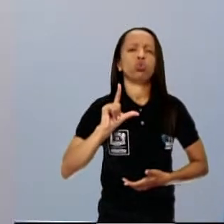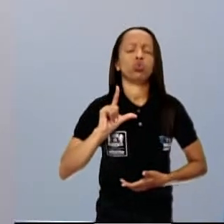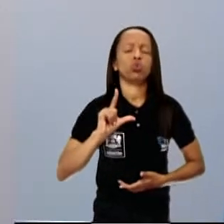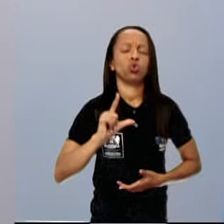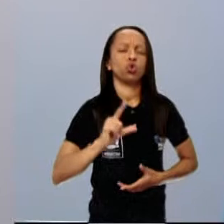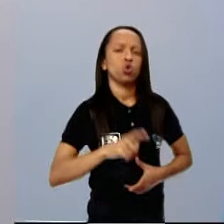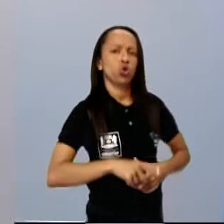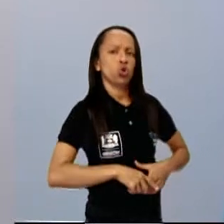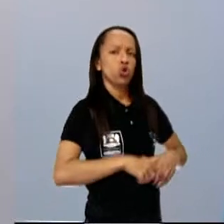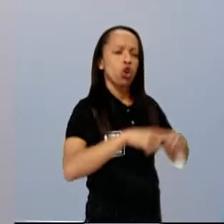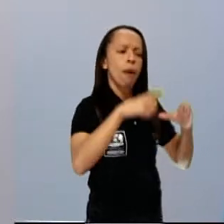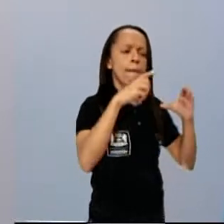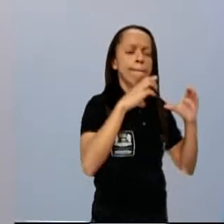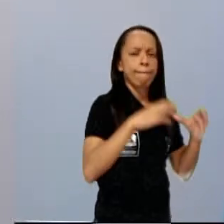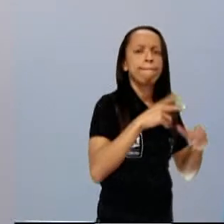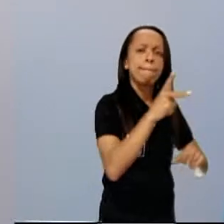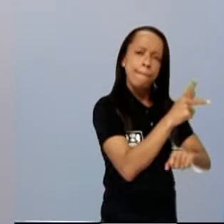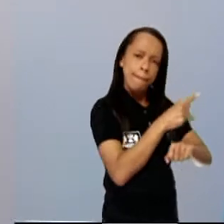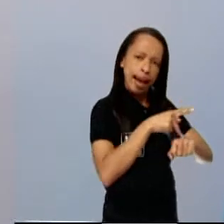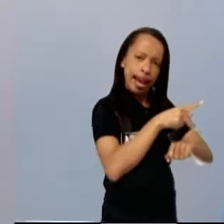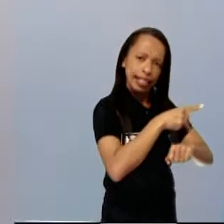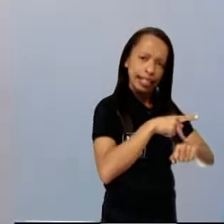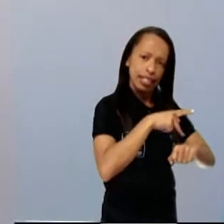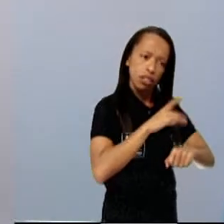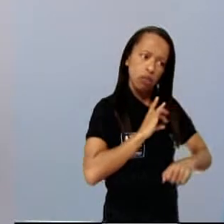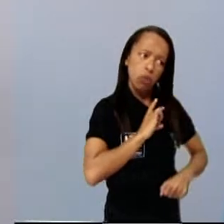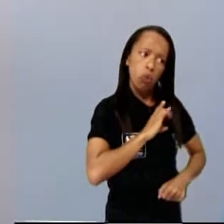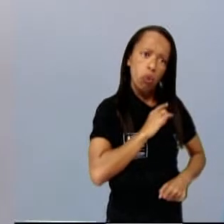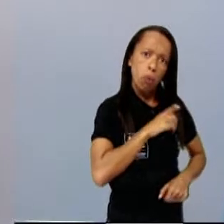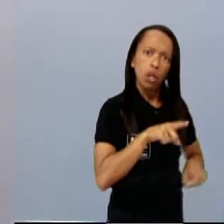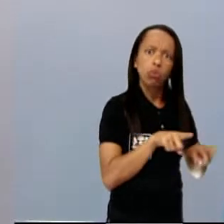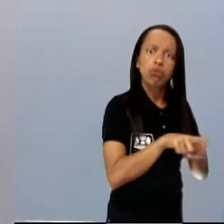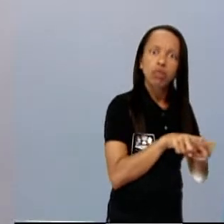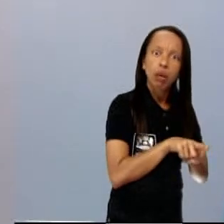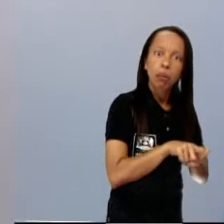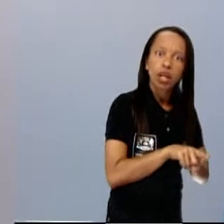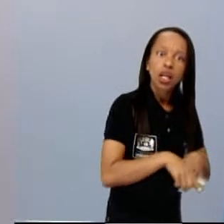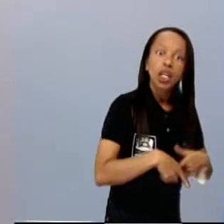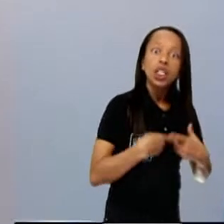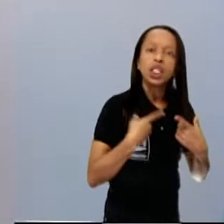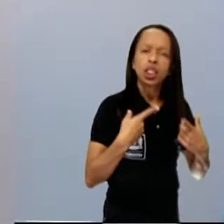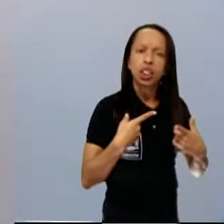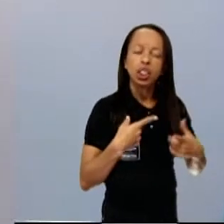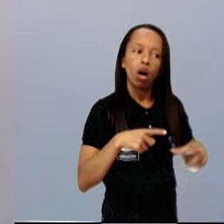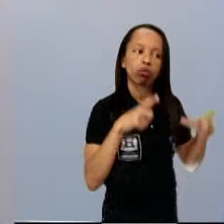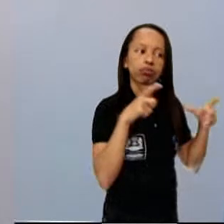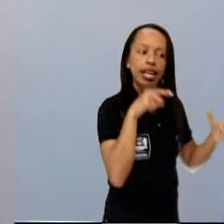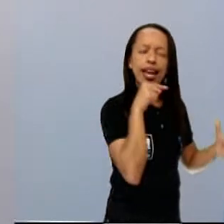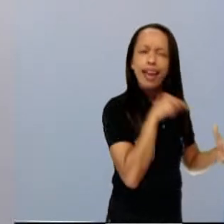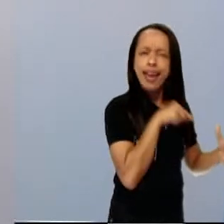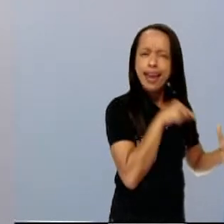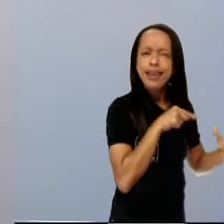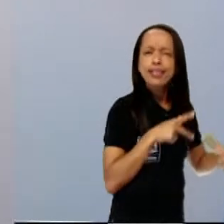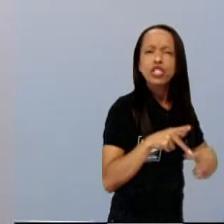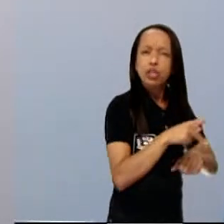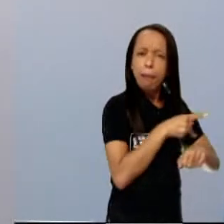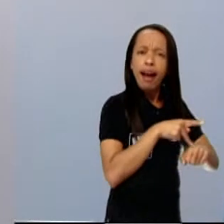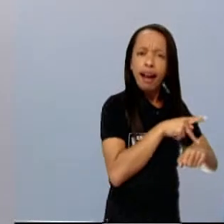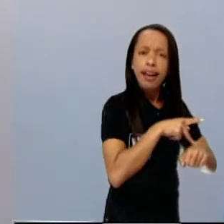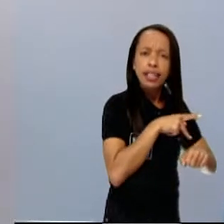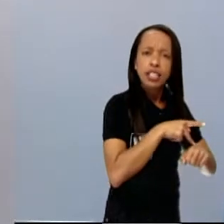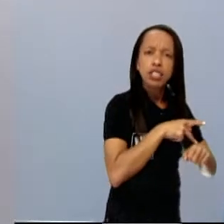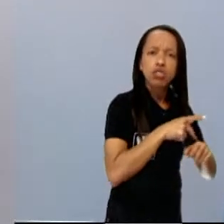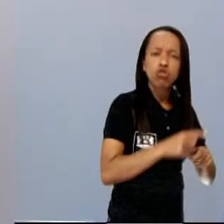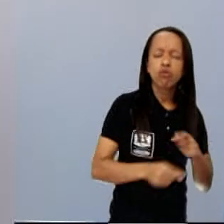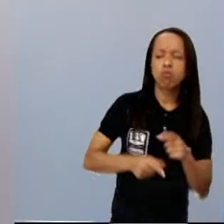rei, vir para cá? Então foi aí que esses países declararam guerra à França. O que é que acontece? O rei,